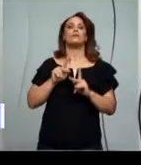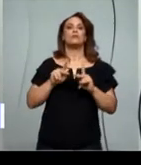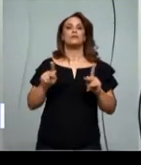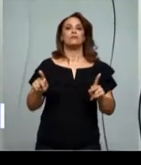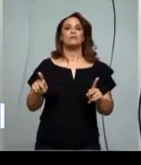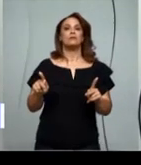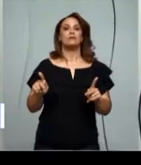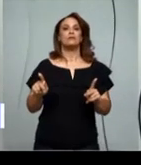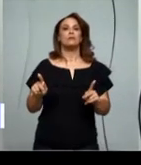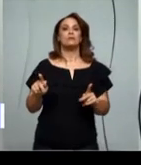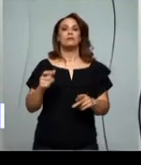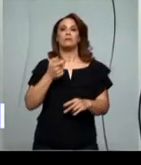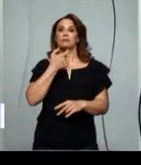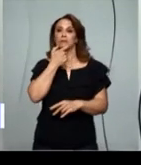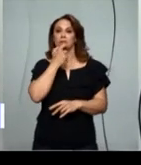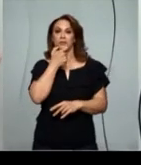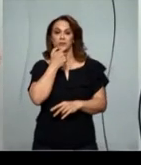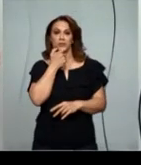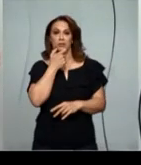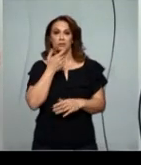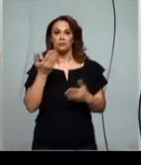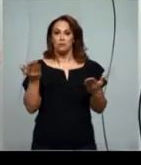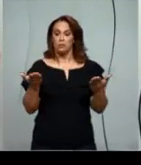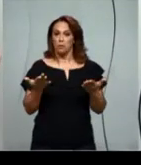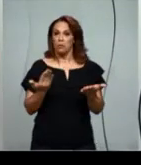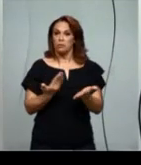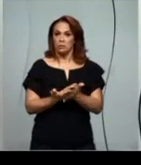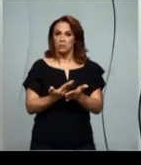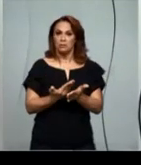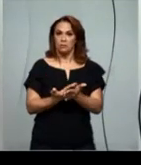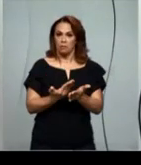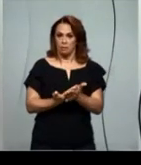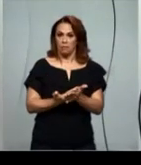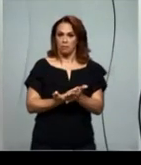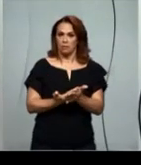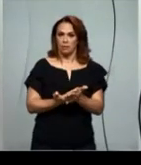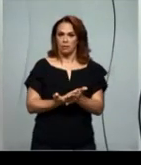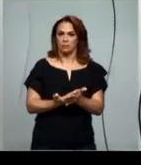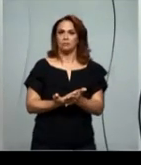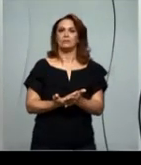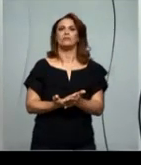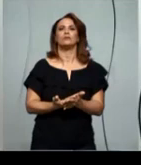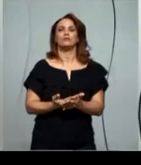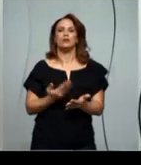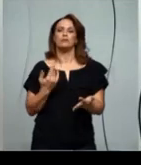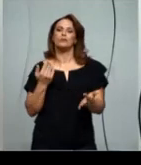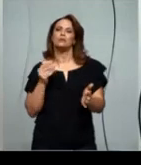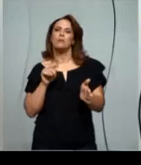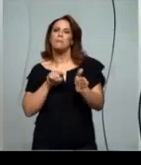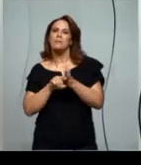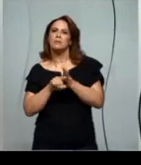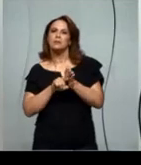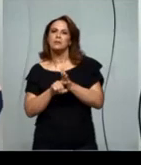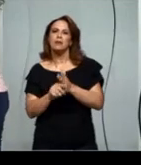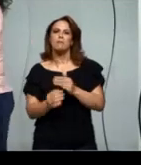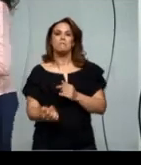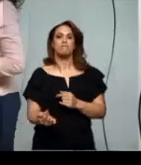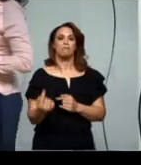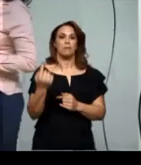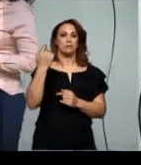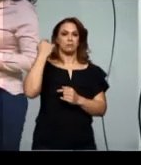nós vamos considerar um pouquinho sobre passado e futuro. Vamos lá?